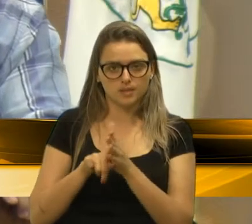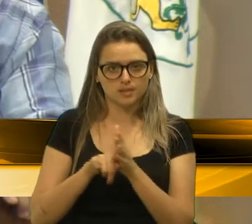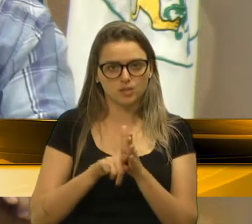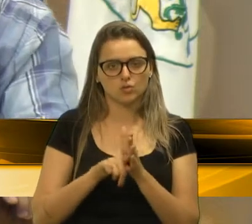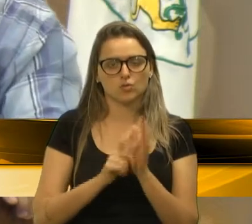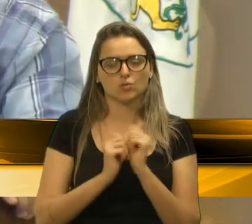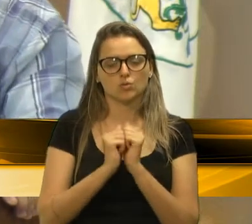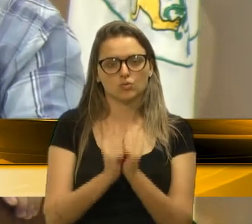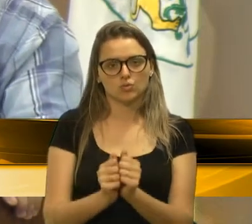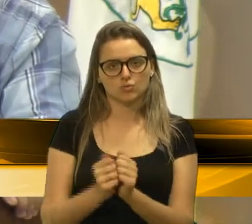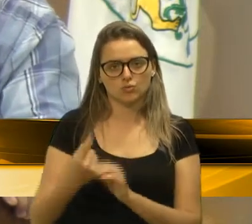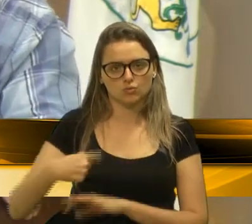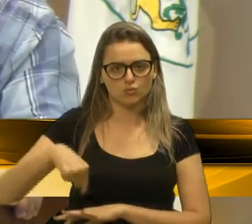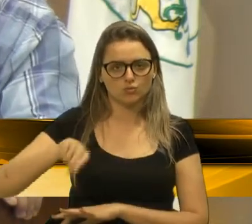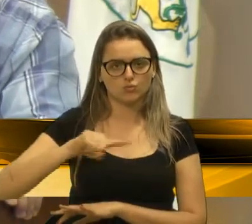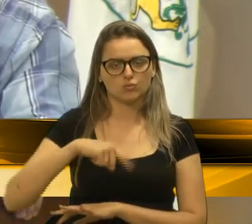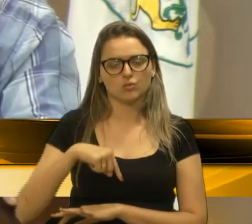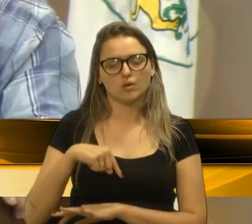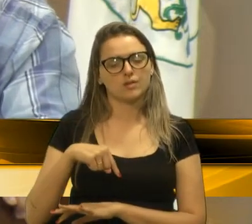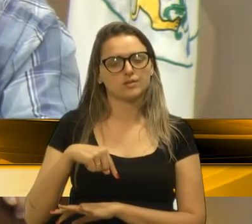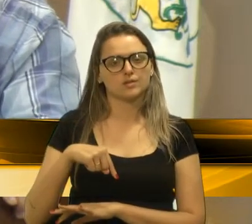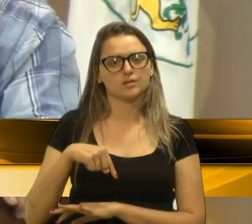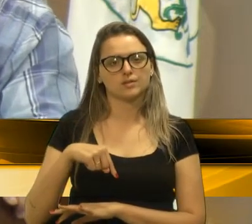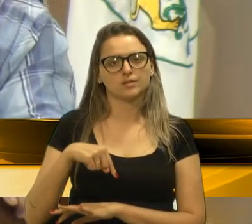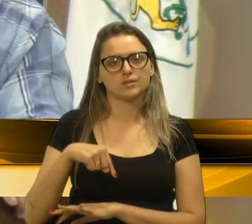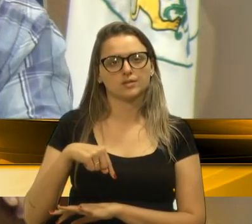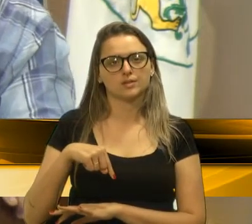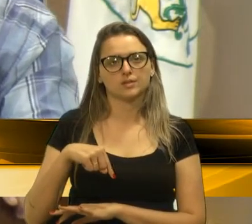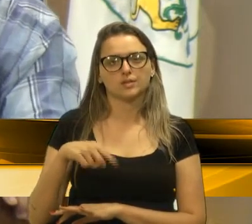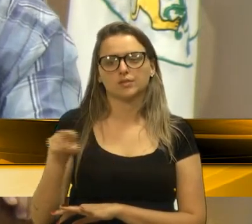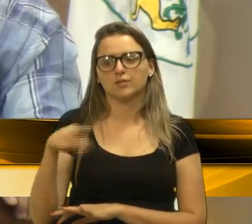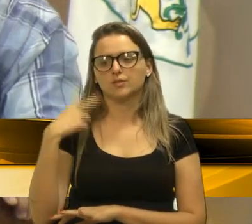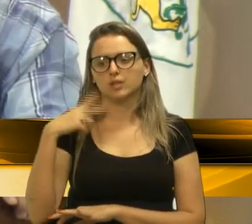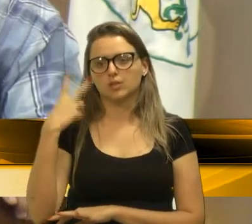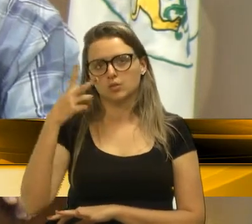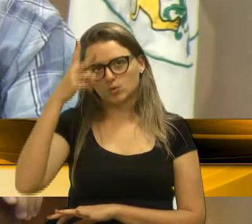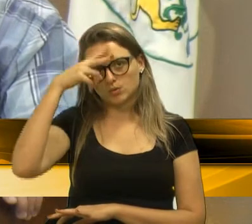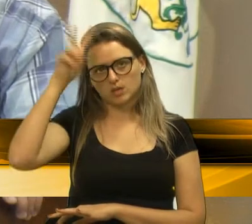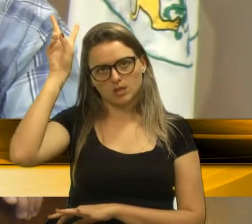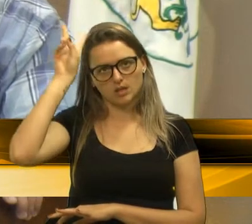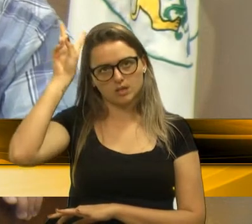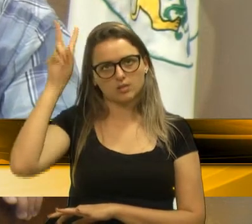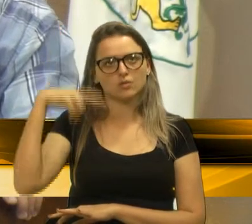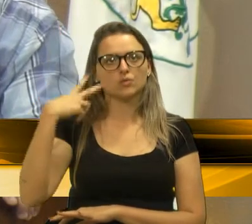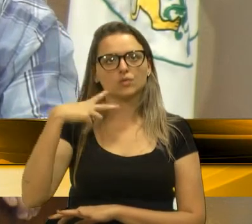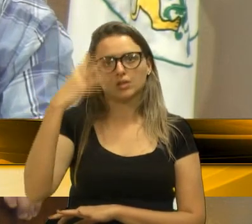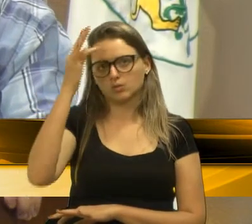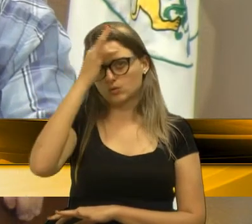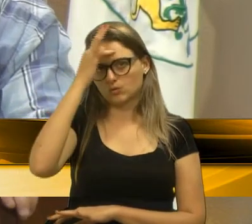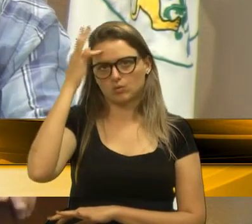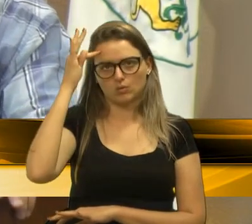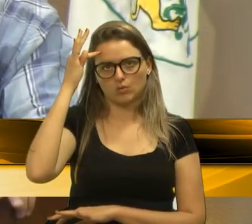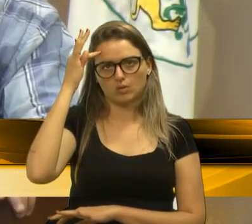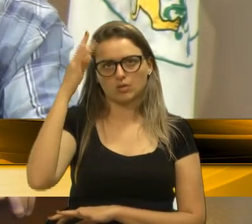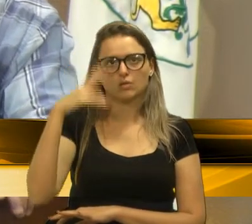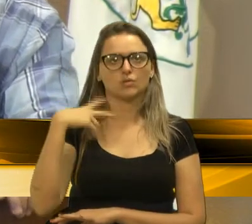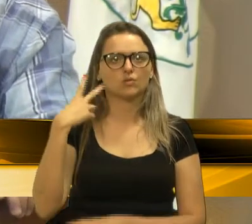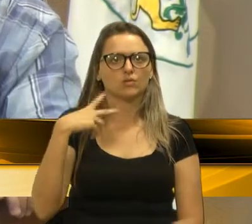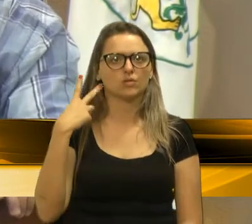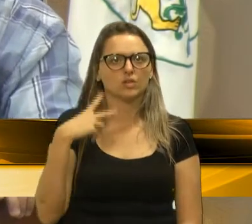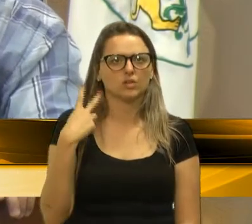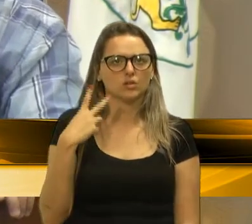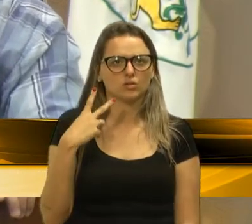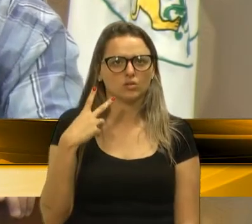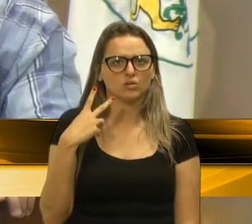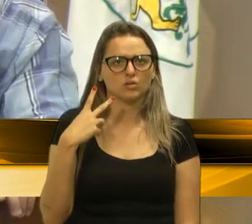paula vereador edson a dor do igor nem vereador quem faltou